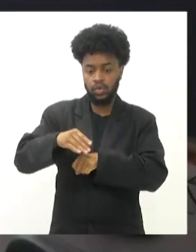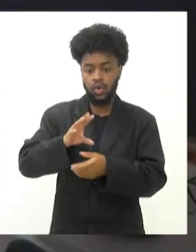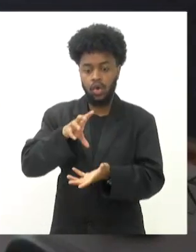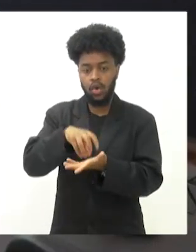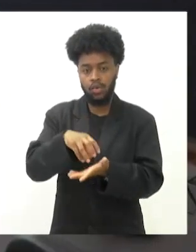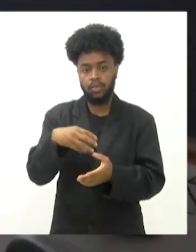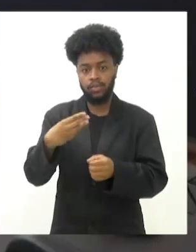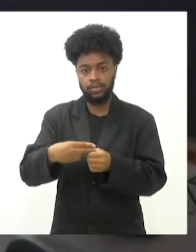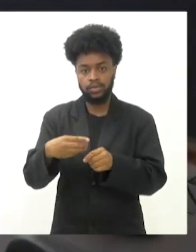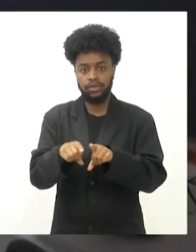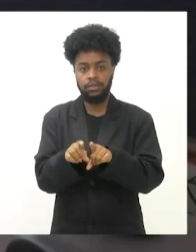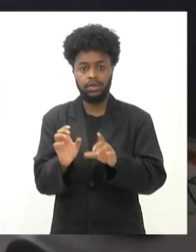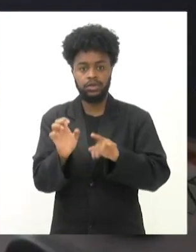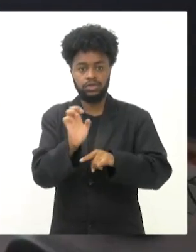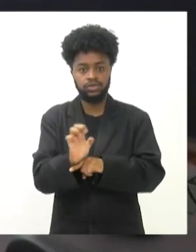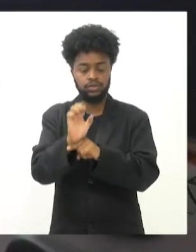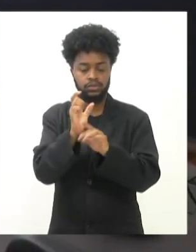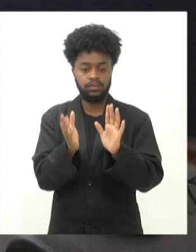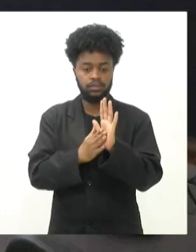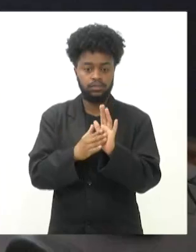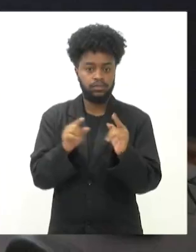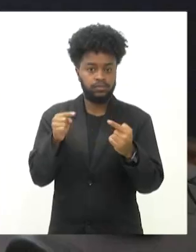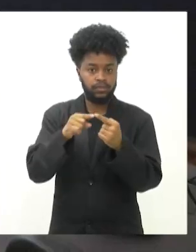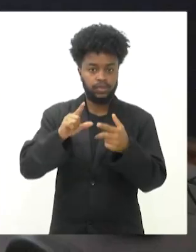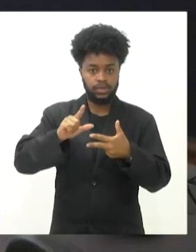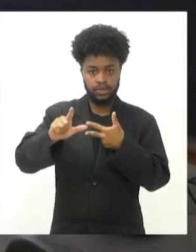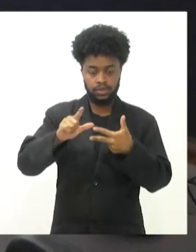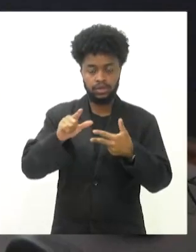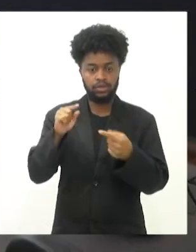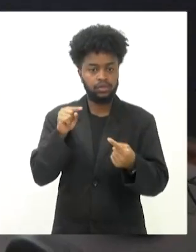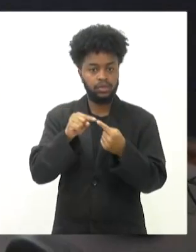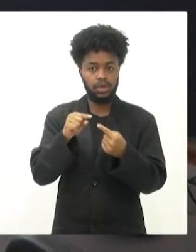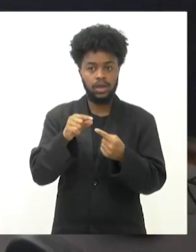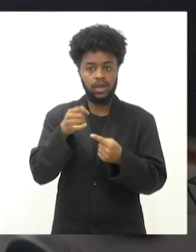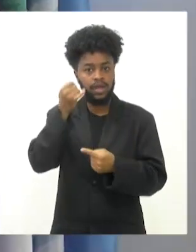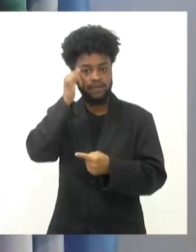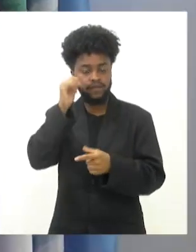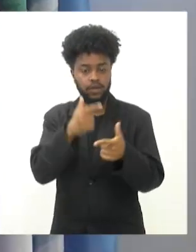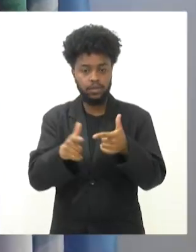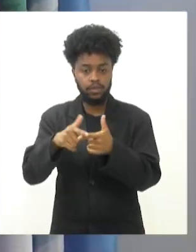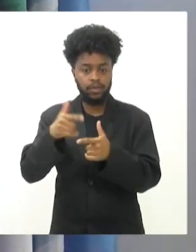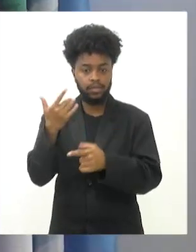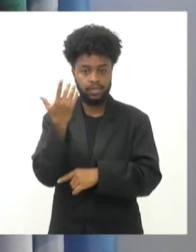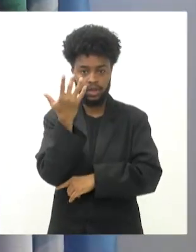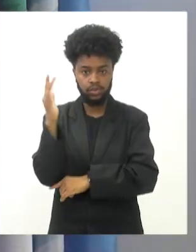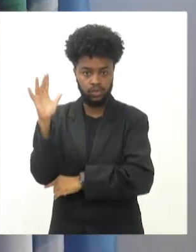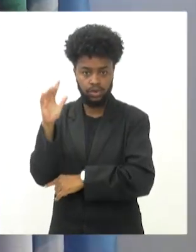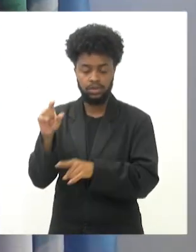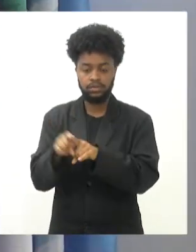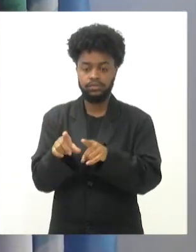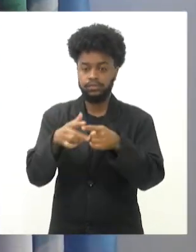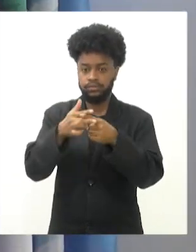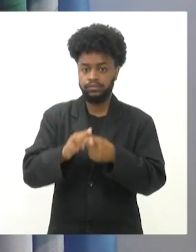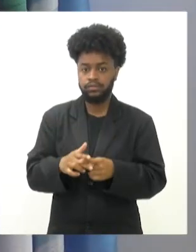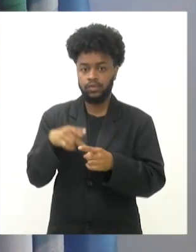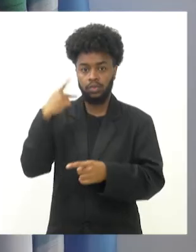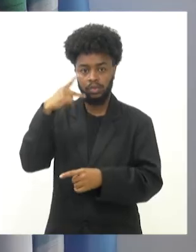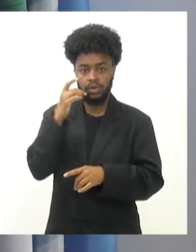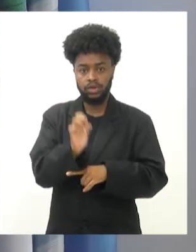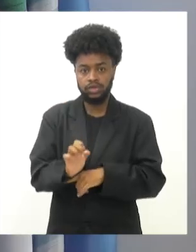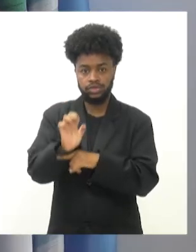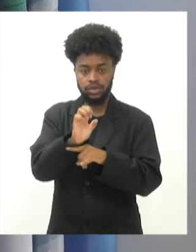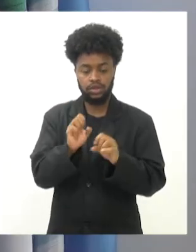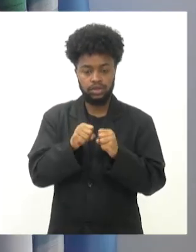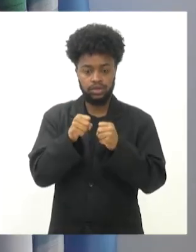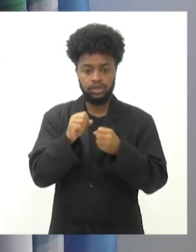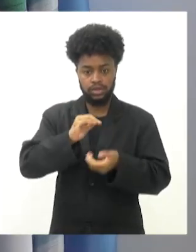municipais. Proposições legislativas destinadas ao fortalecimento de prevenção de desastres naturais. Aperfeiçoamento da política estadual de